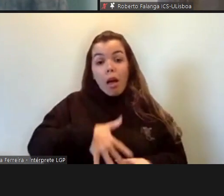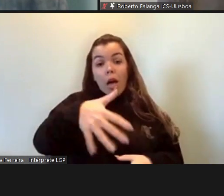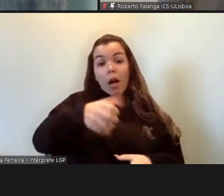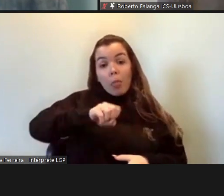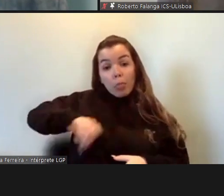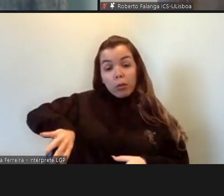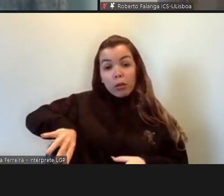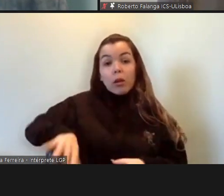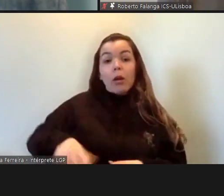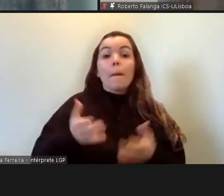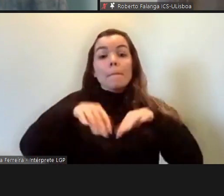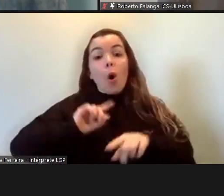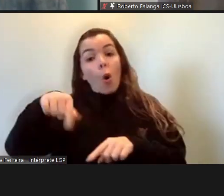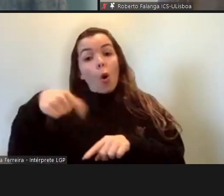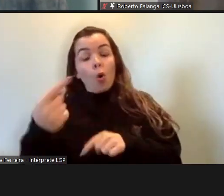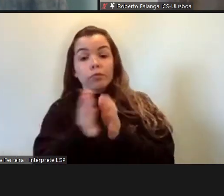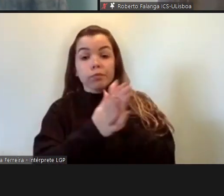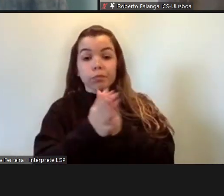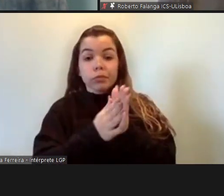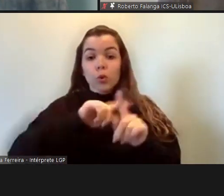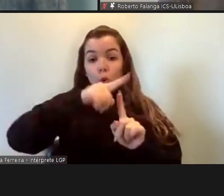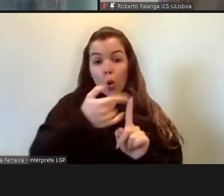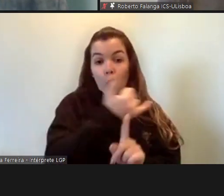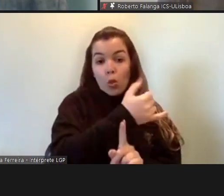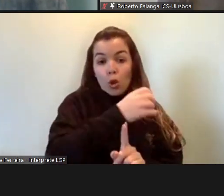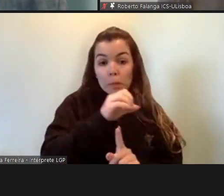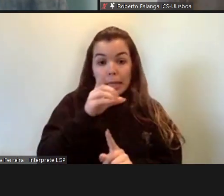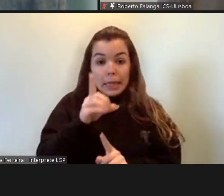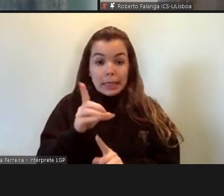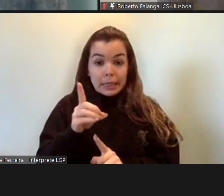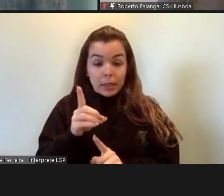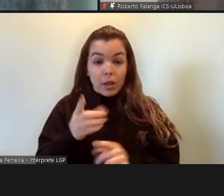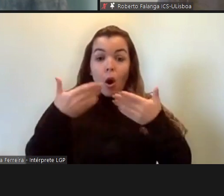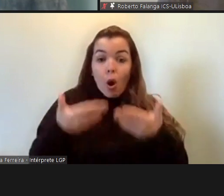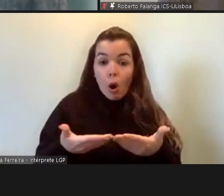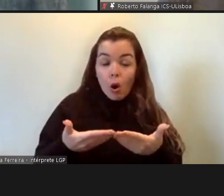mas outros foram utilizadas, isto em 2016, e tornaram-se